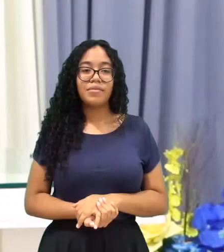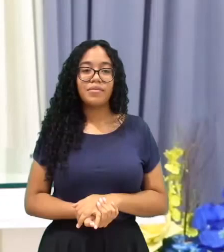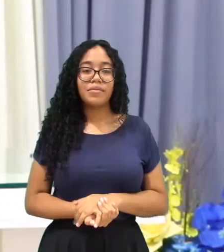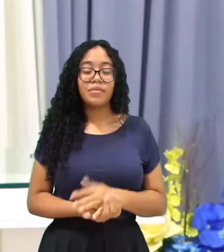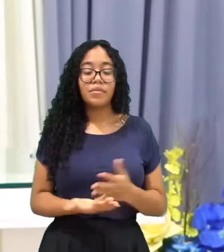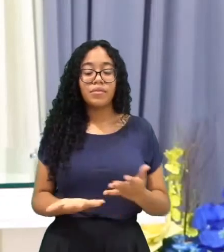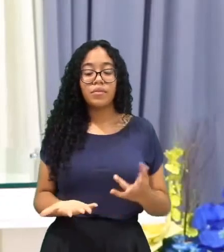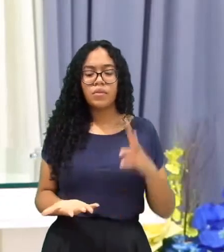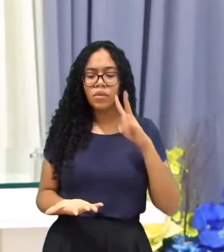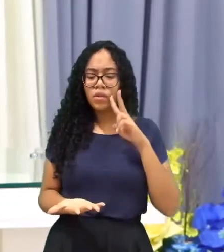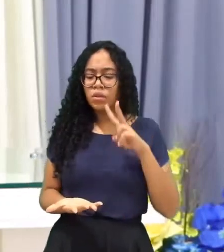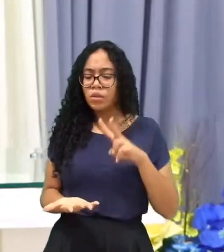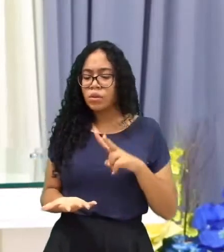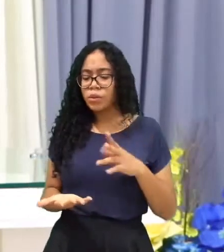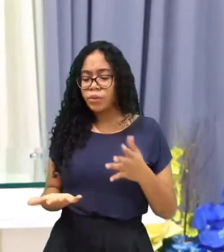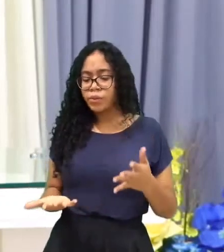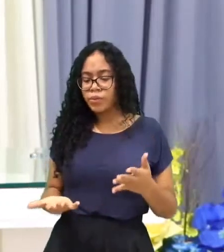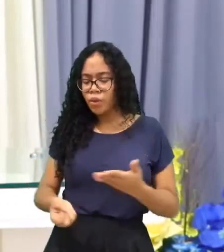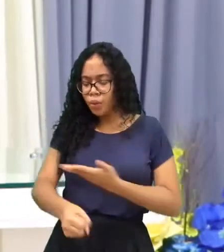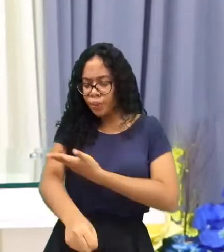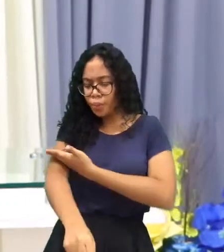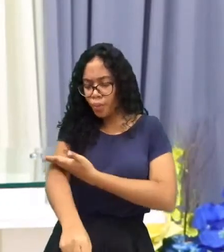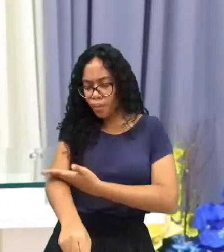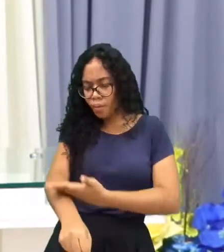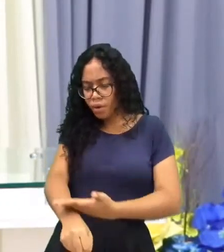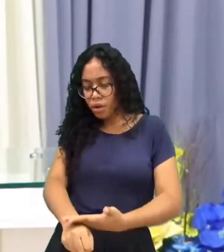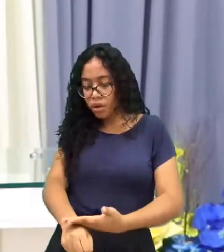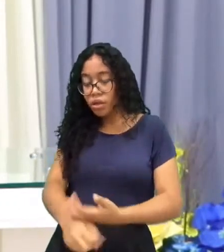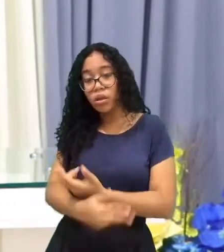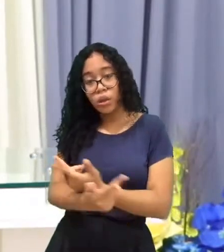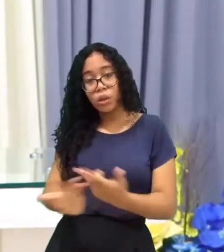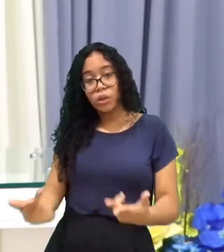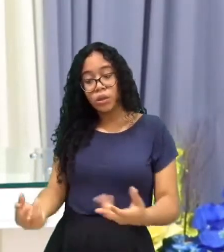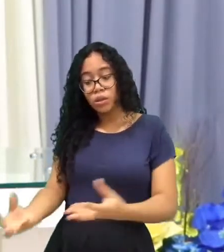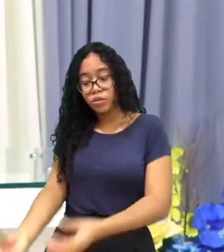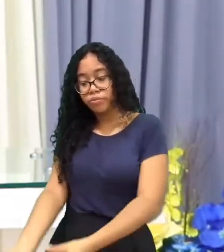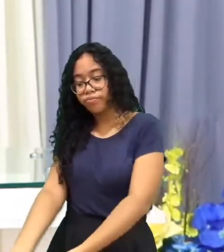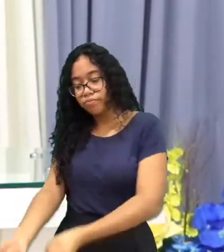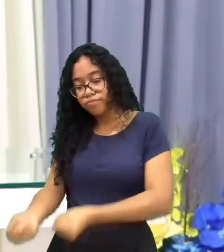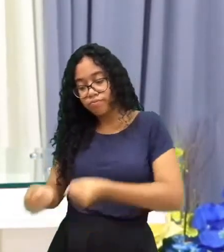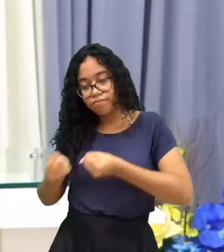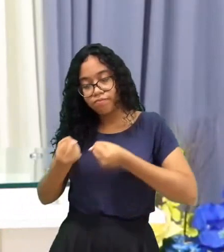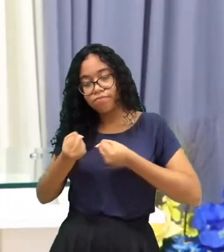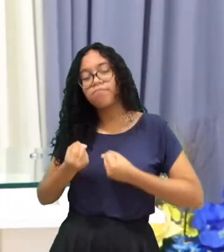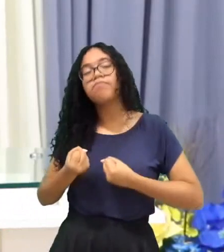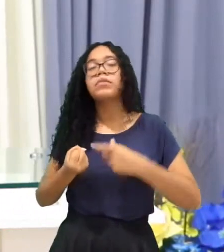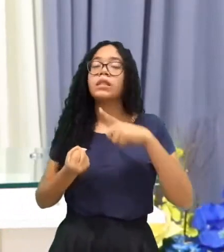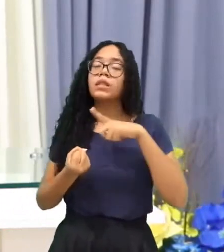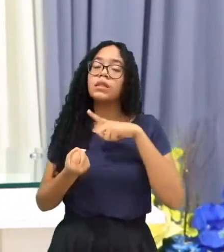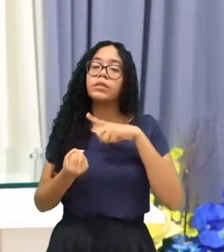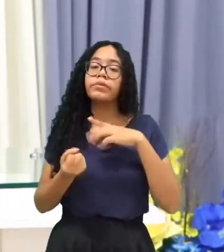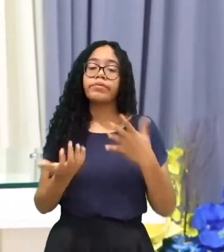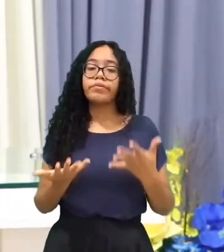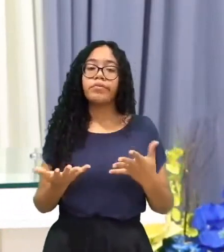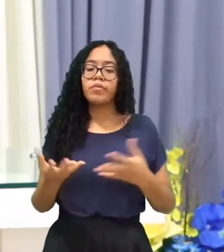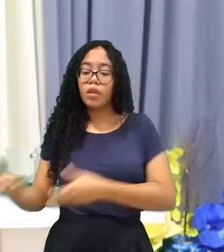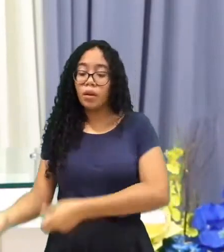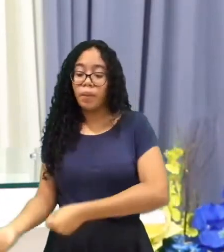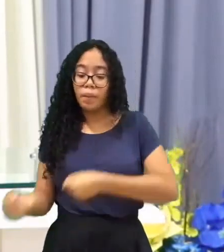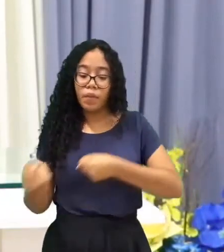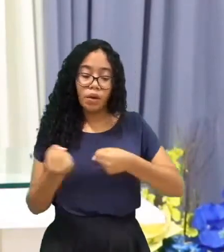descobrindo a brancura que nas suas varas havia. E pôs estas varas